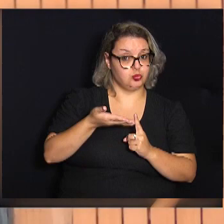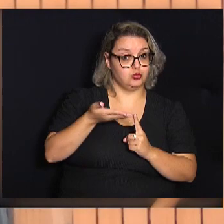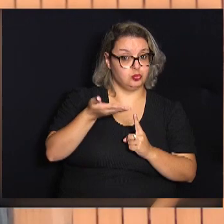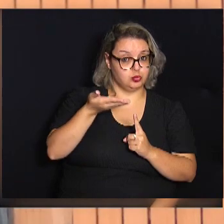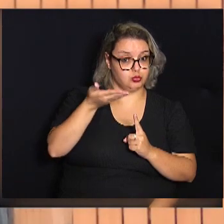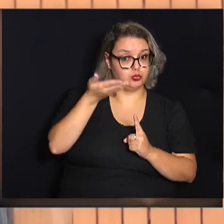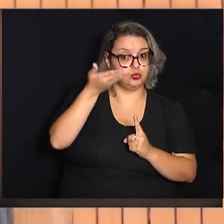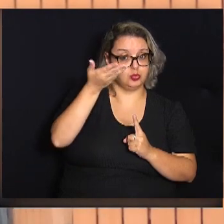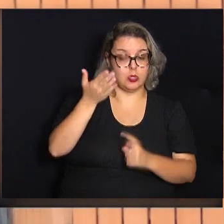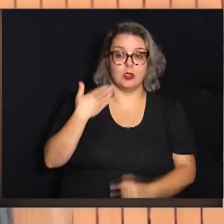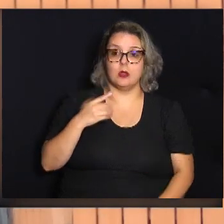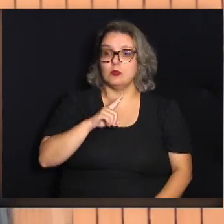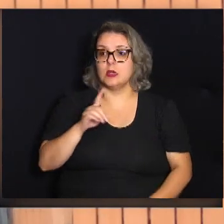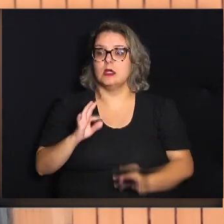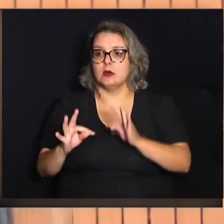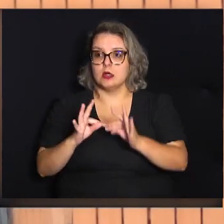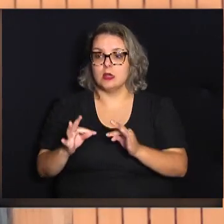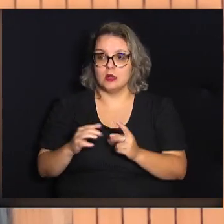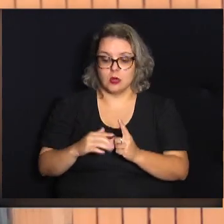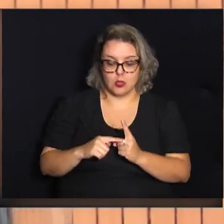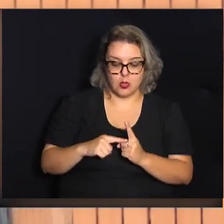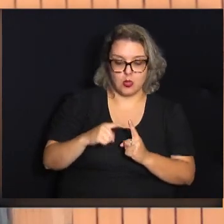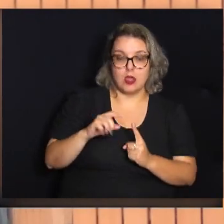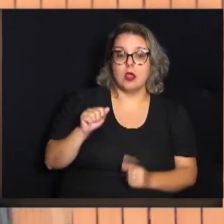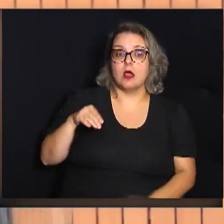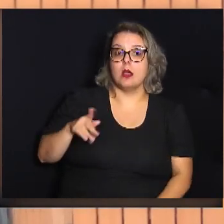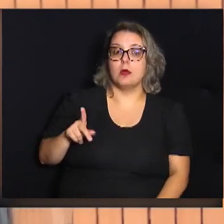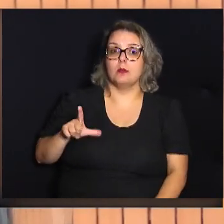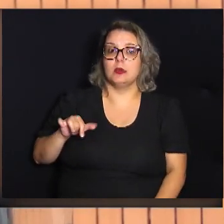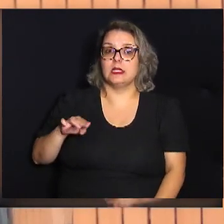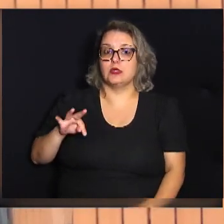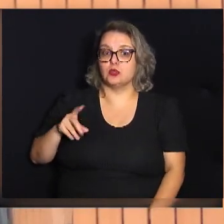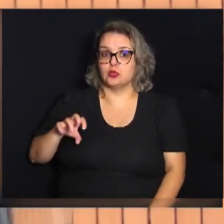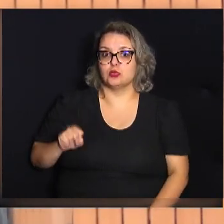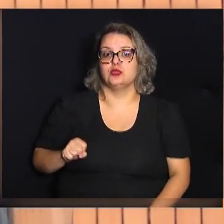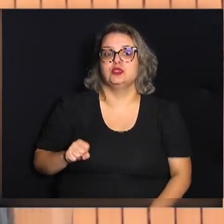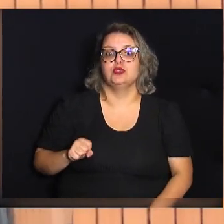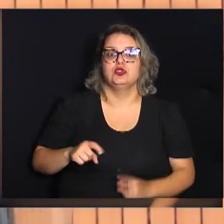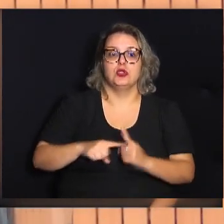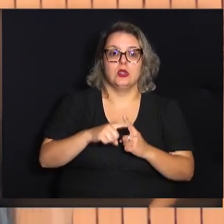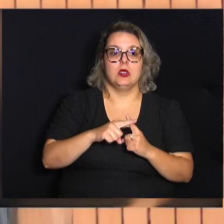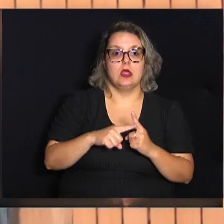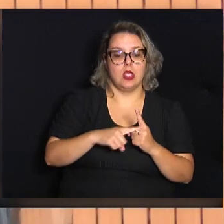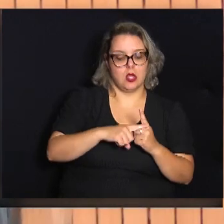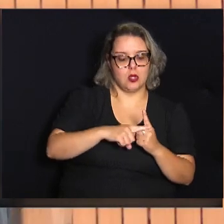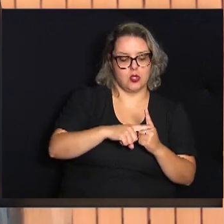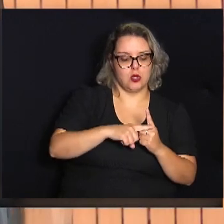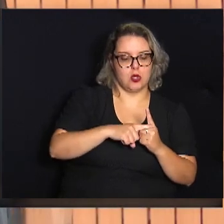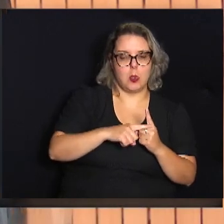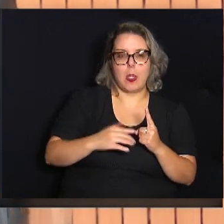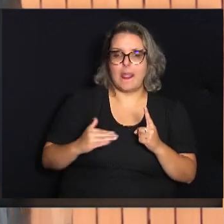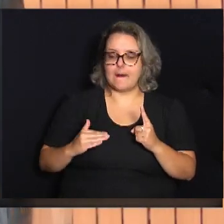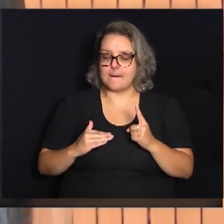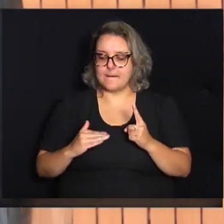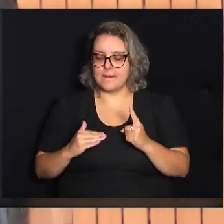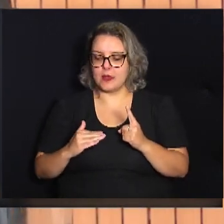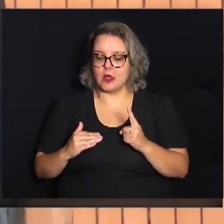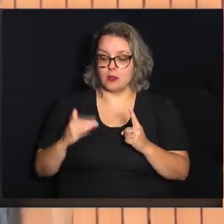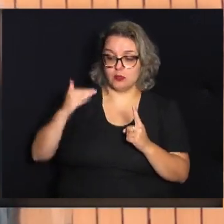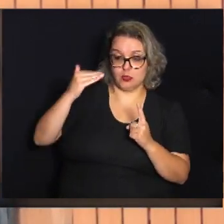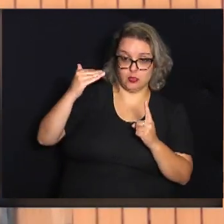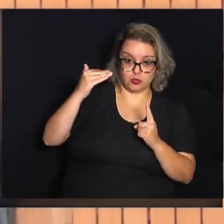mudança climática, qualquer problema ambiental, era um problema para o futuro. O ser humano está acabando com o mundo e as